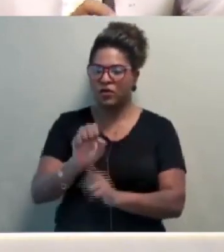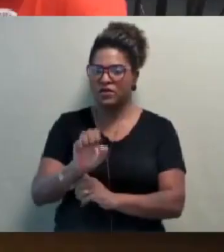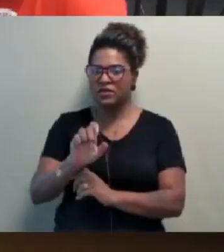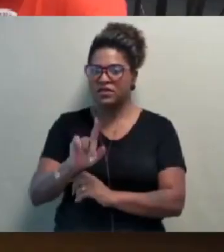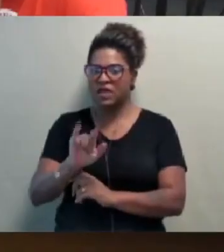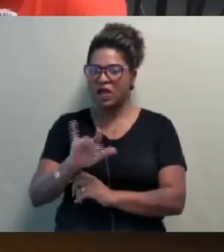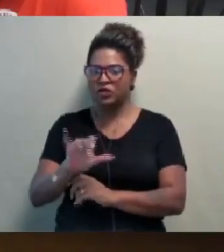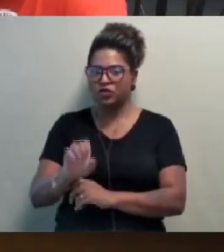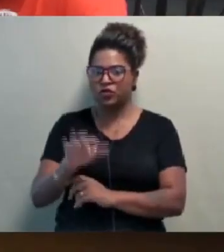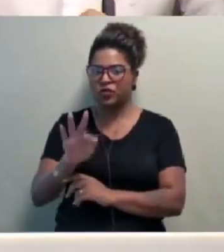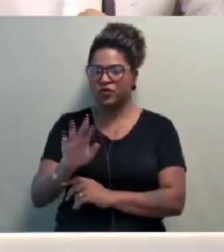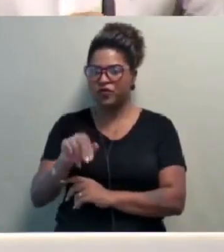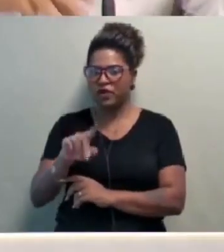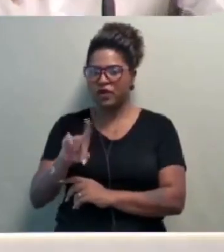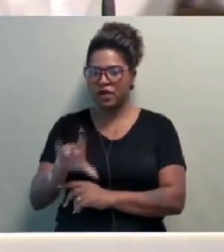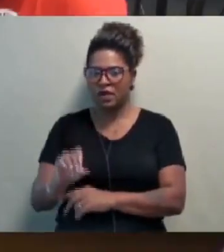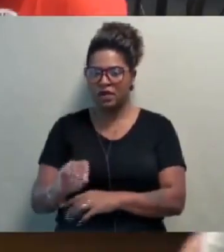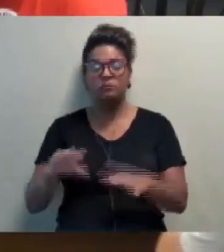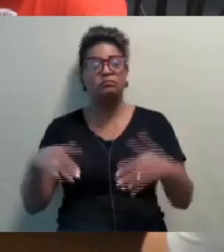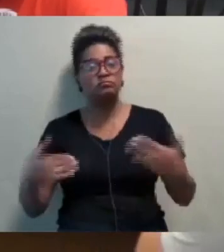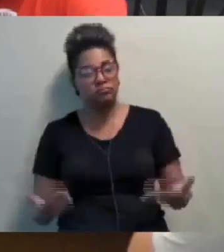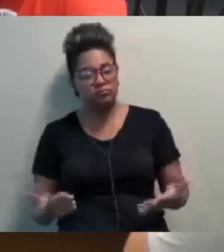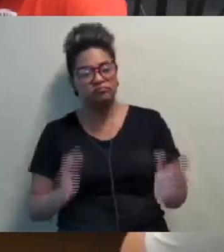Ok. Tempo de liderança, então? Deferido.